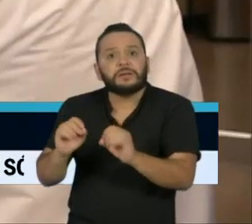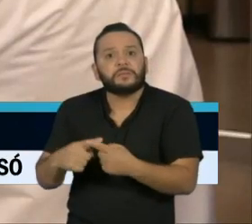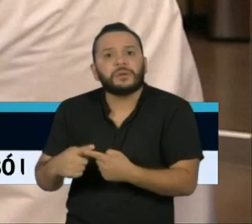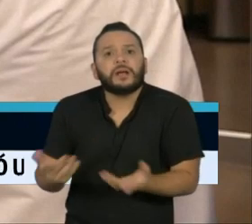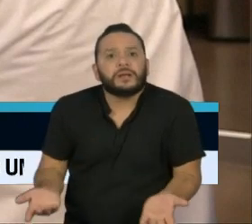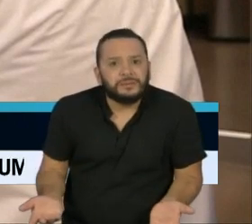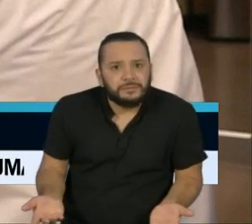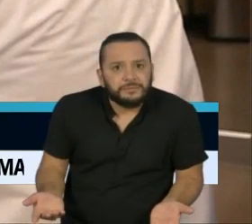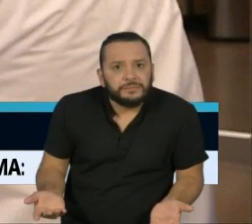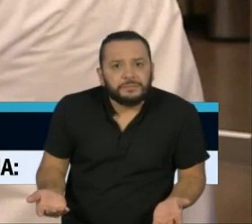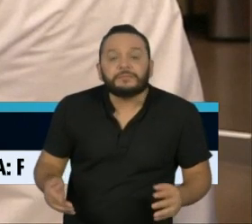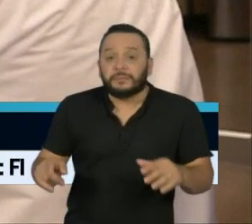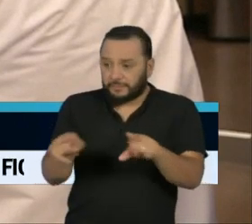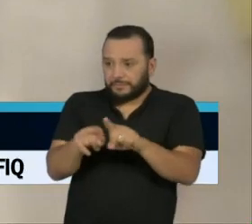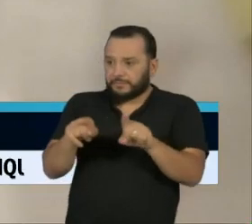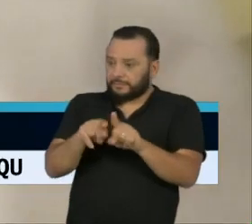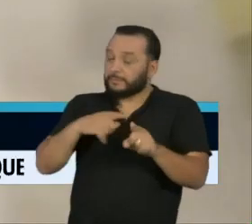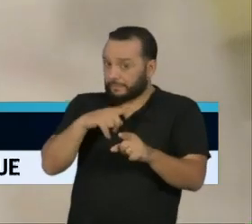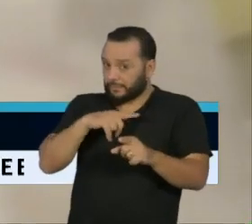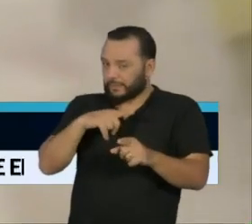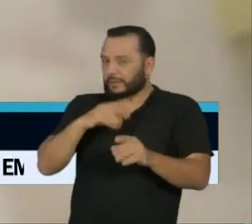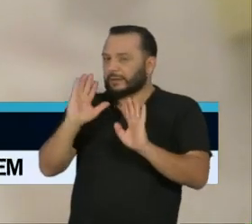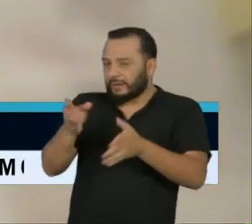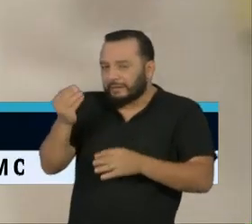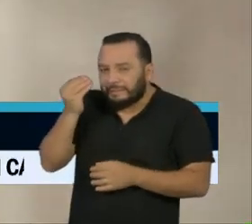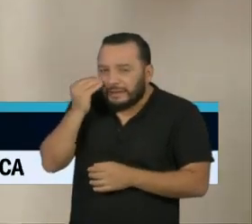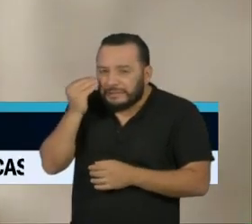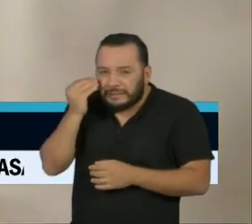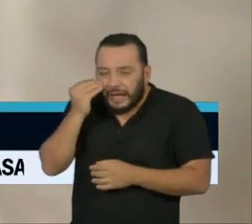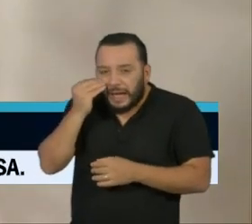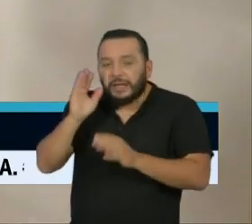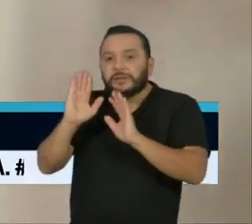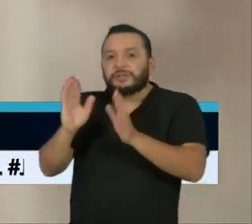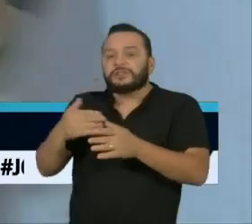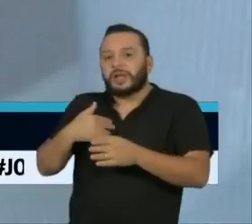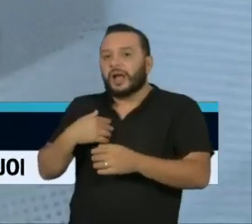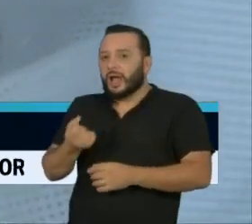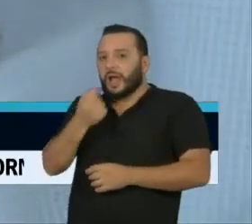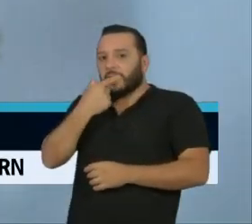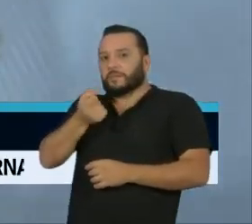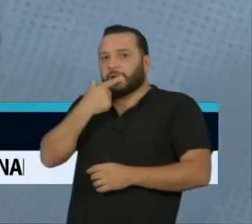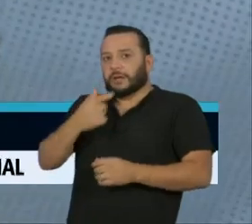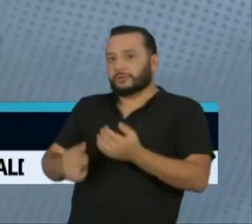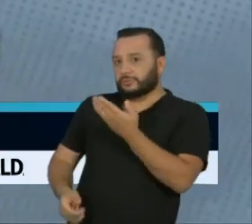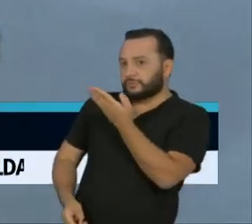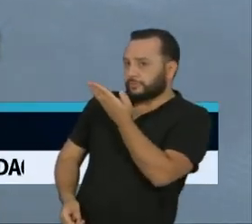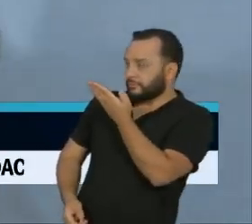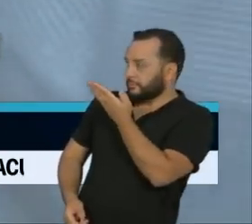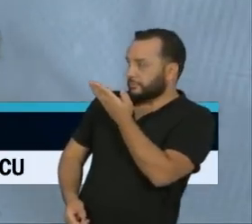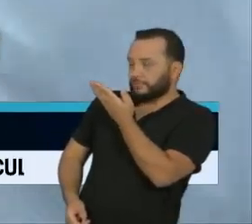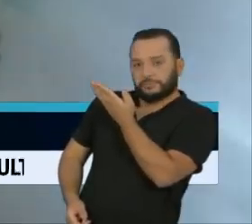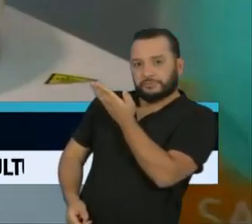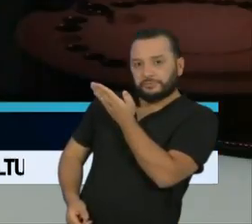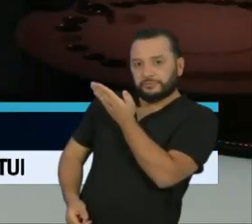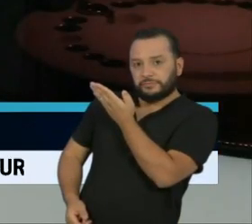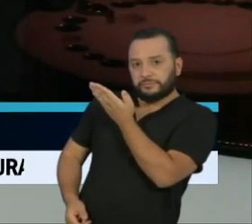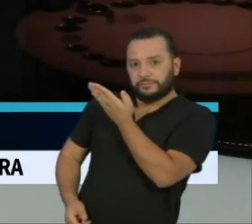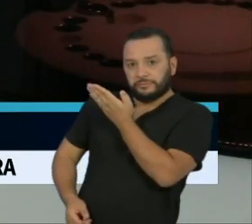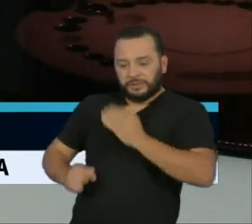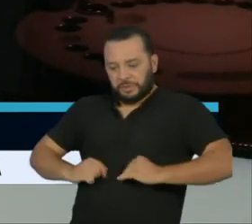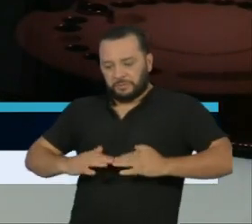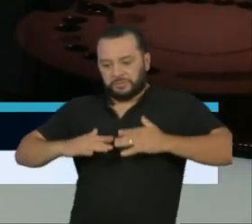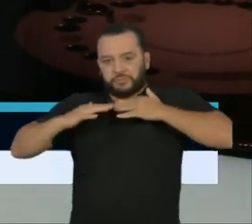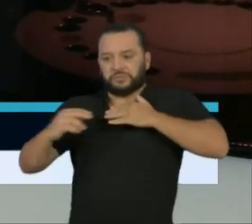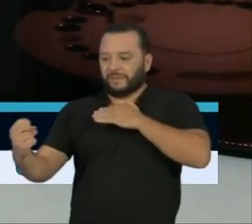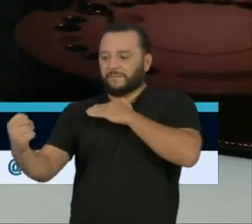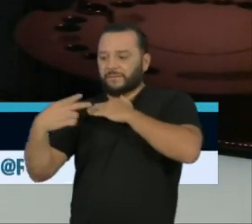de respostas para estas perguntas, foram testados os antirretrovirais lopinavir e ritonavir. Mas o uso